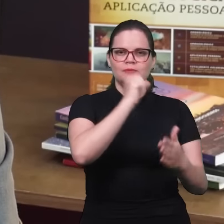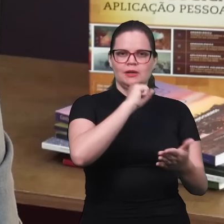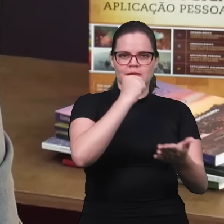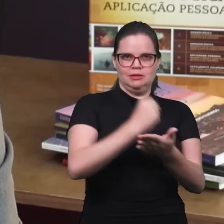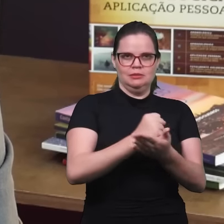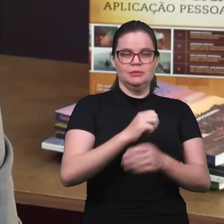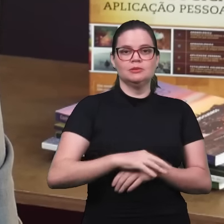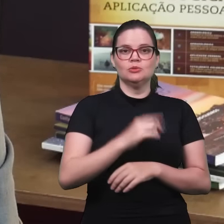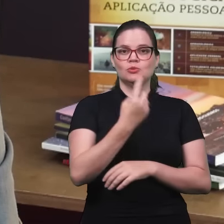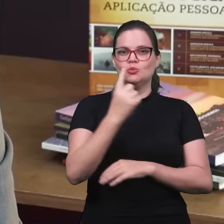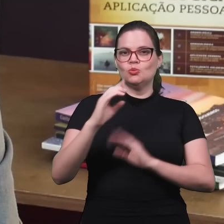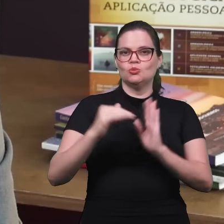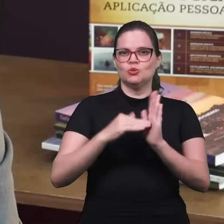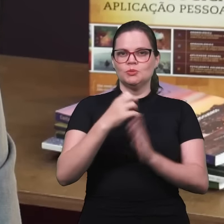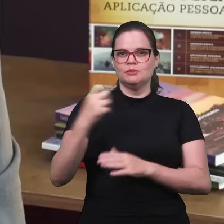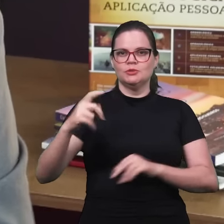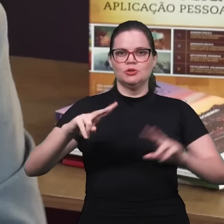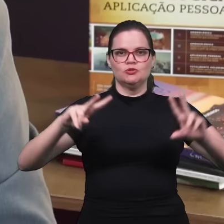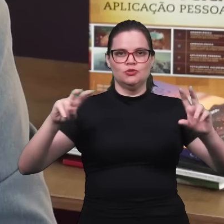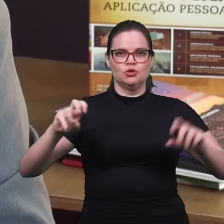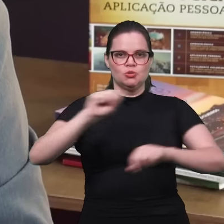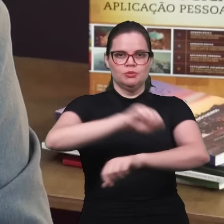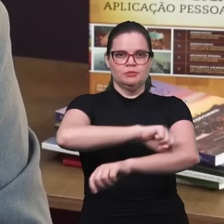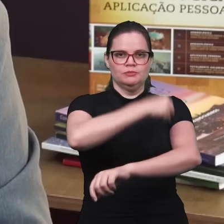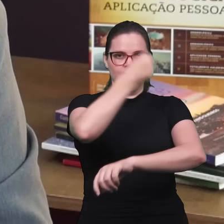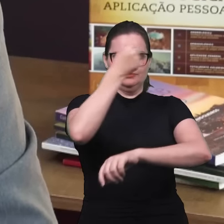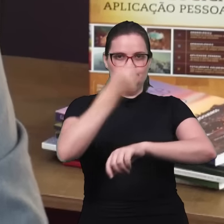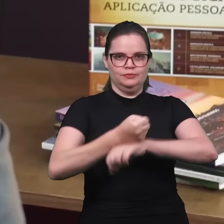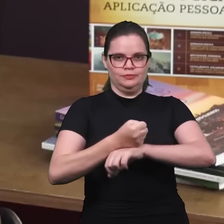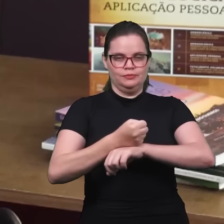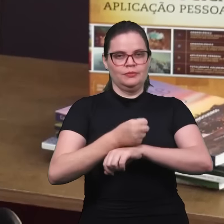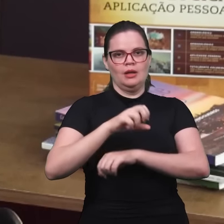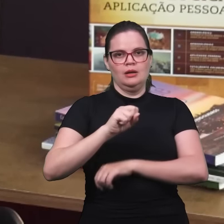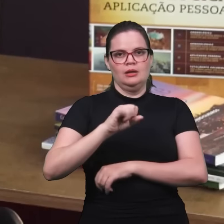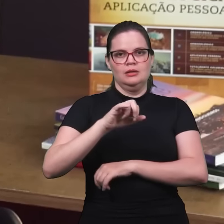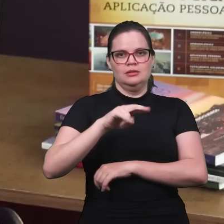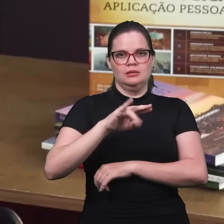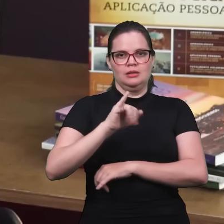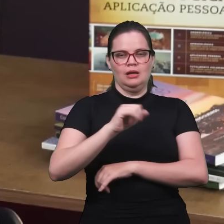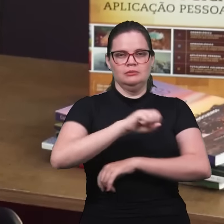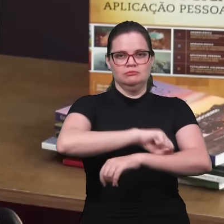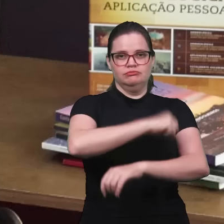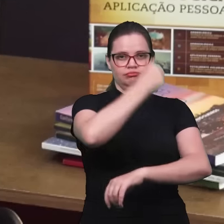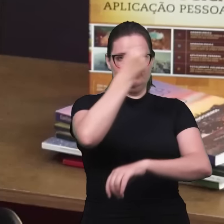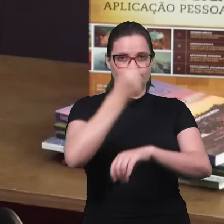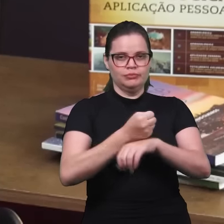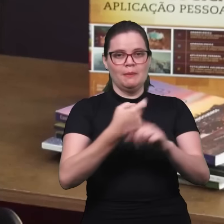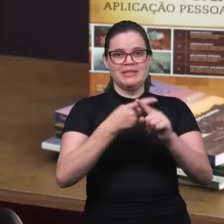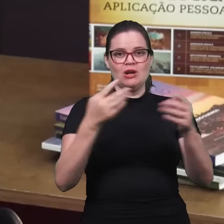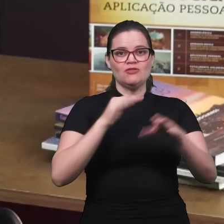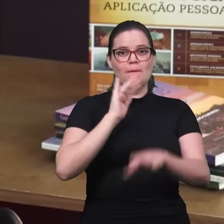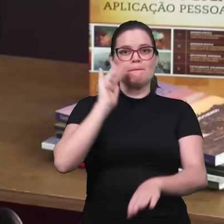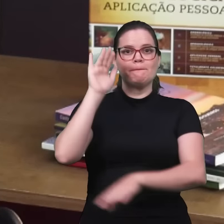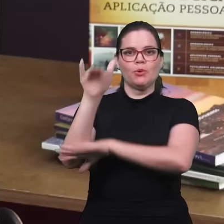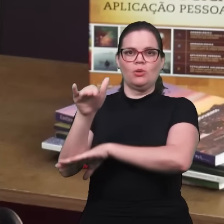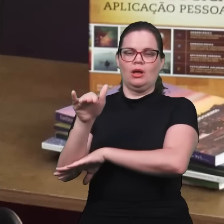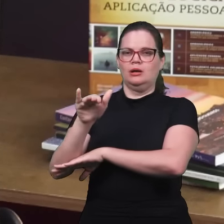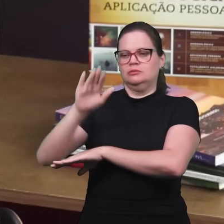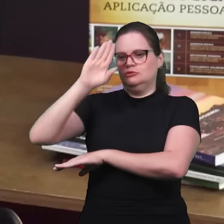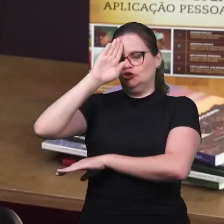sobre o Monte Sinai, mas agora nós vamos dar um salto e nesse ano de 2026 nós vamos começar a falar